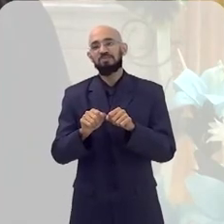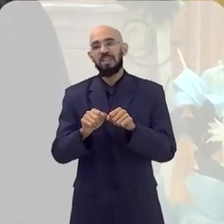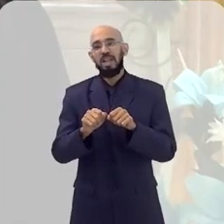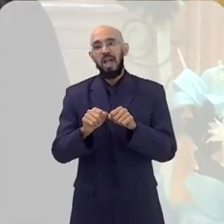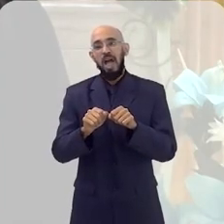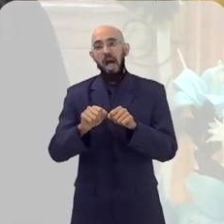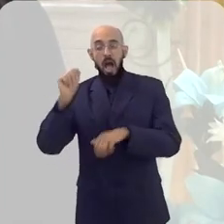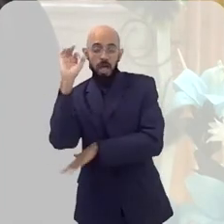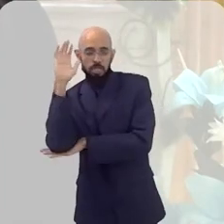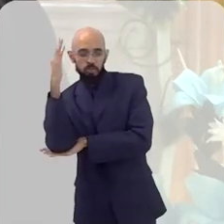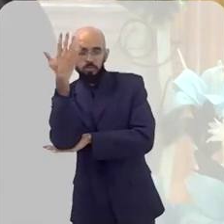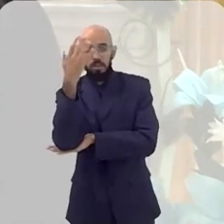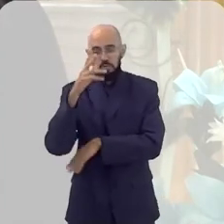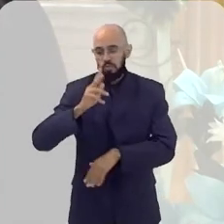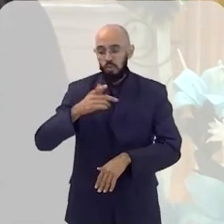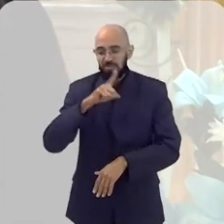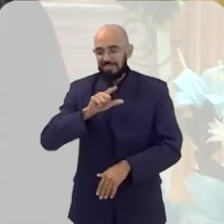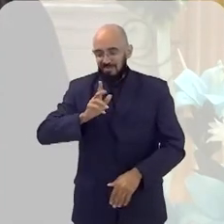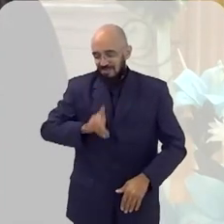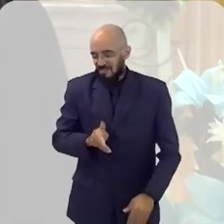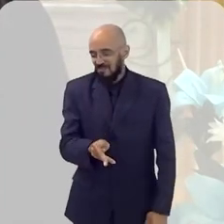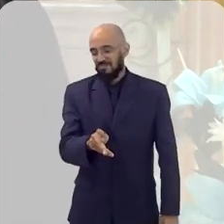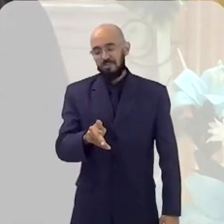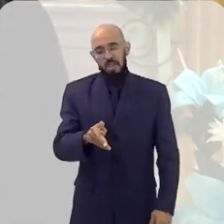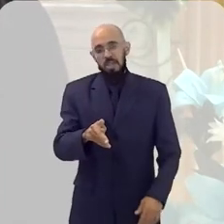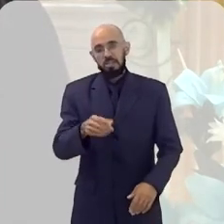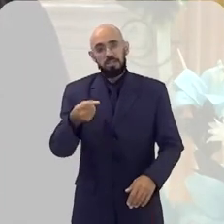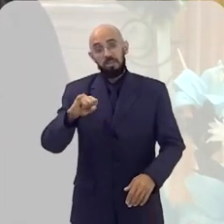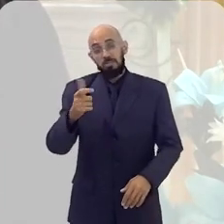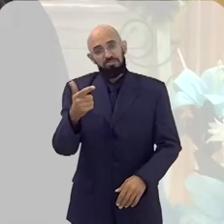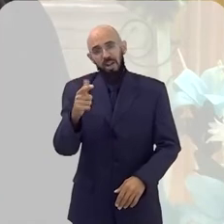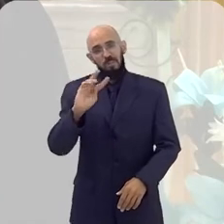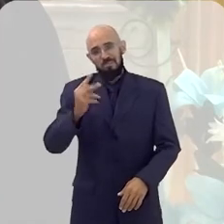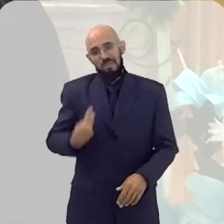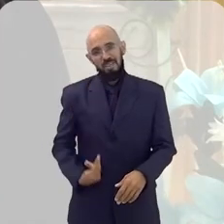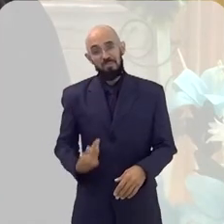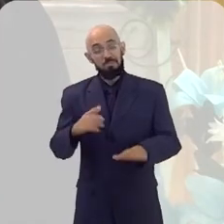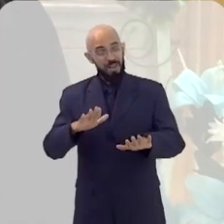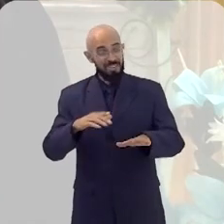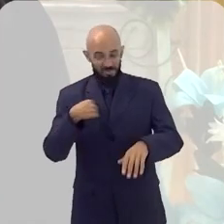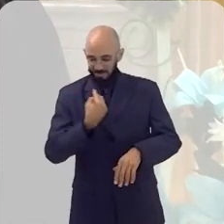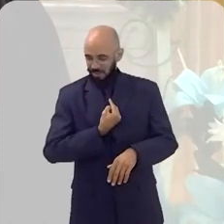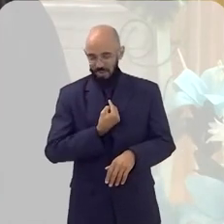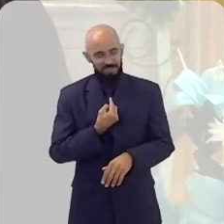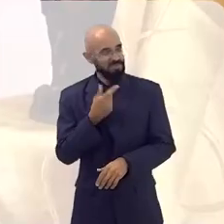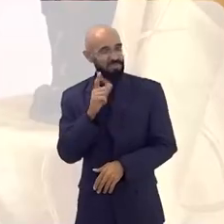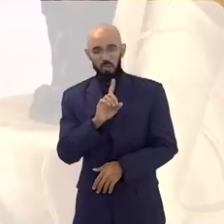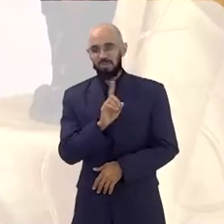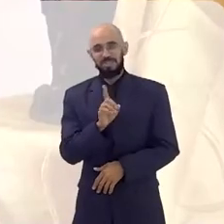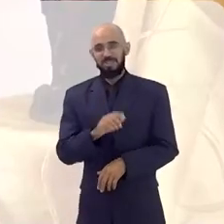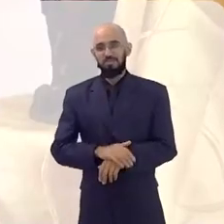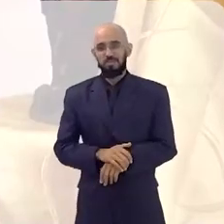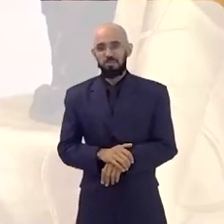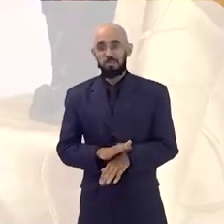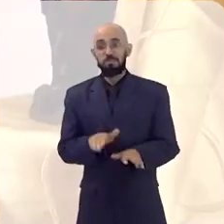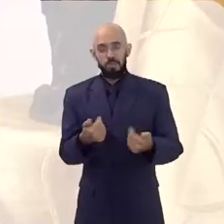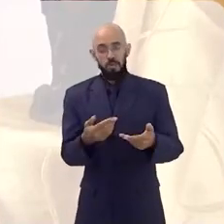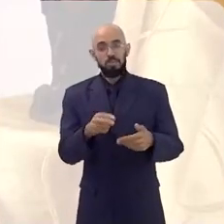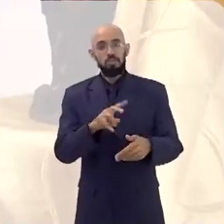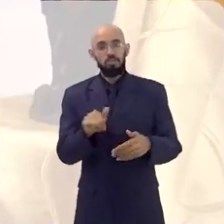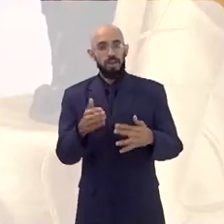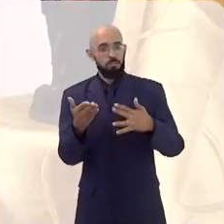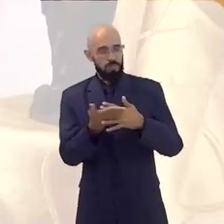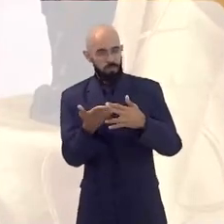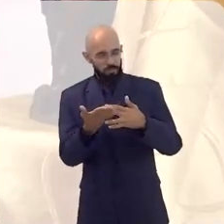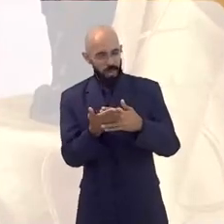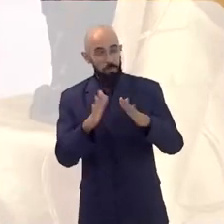a nossa presença, ela consegue sobreviver. Mas nós, sem a natureza, a gente não consegue sobreviver. Então,